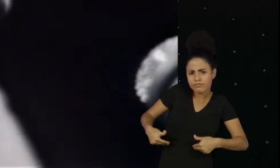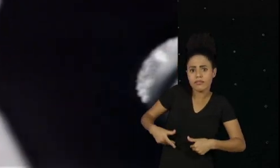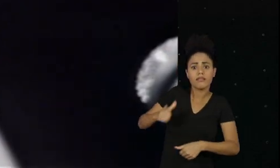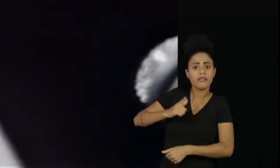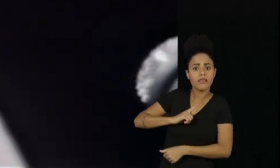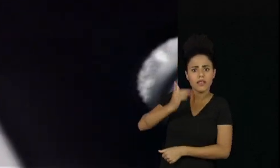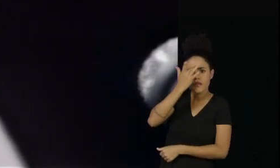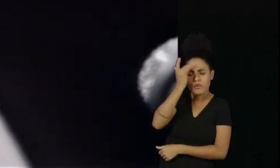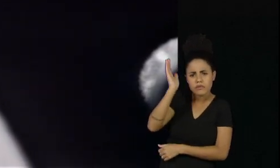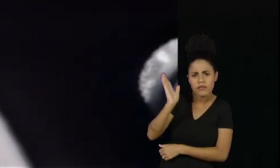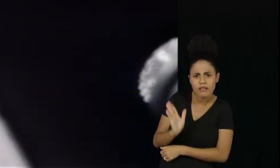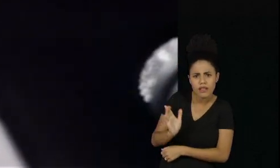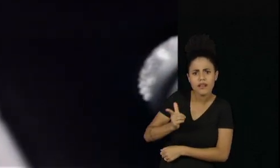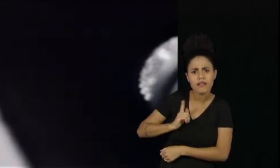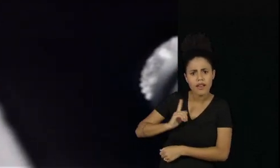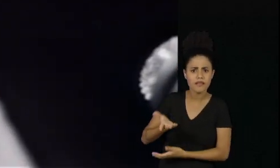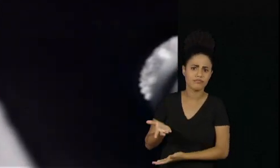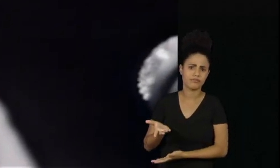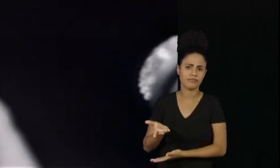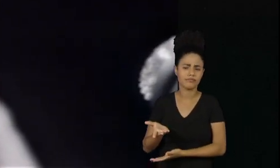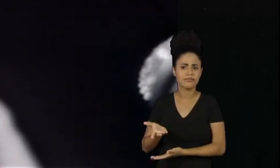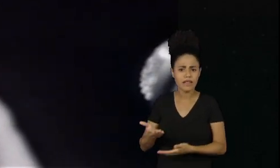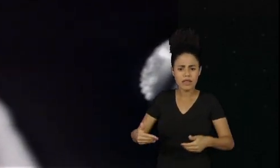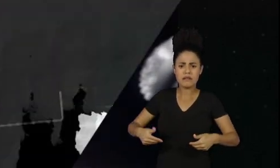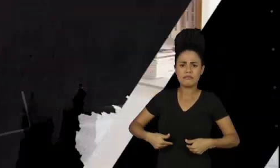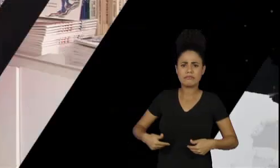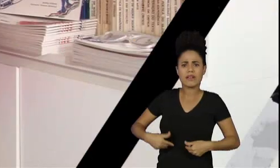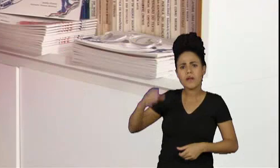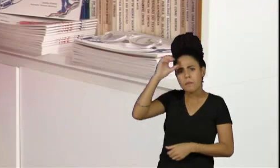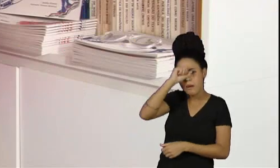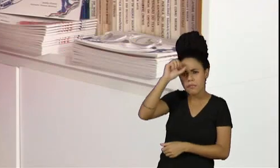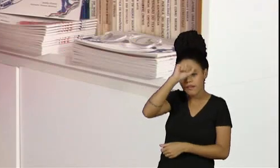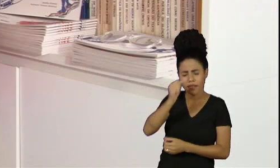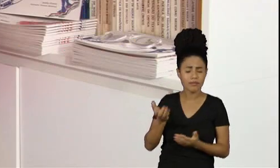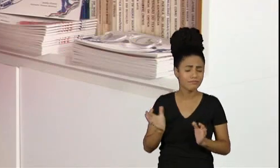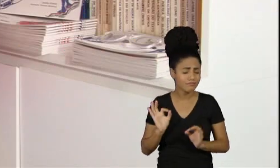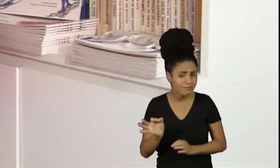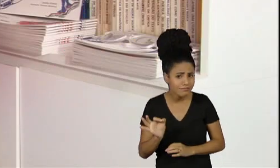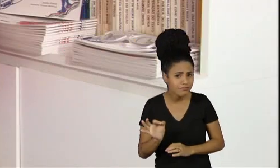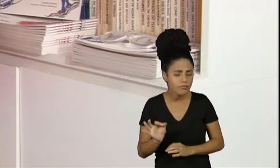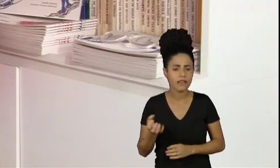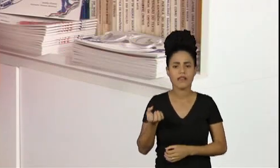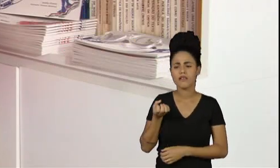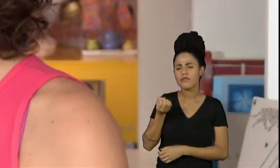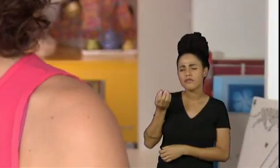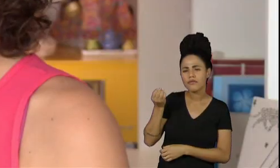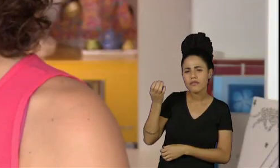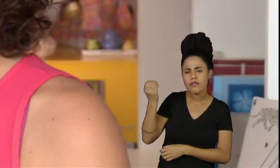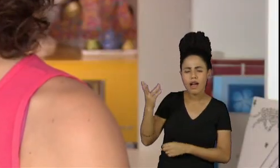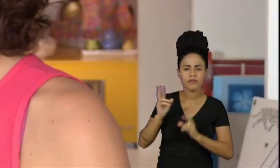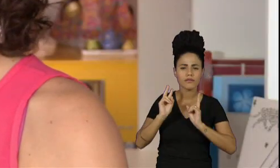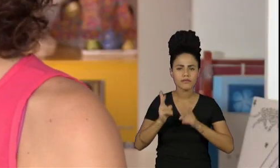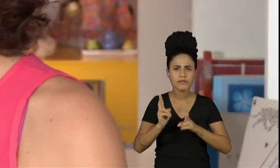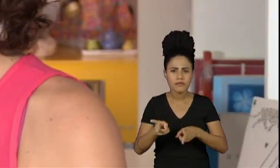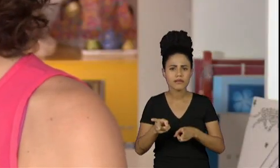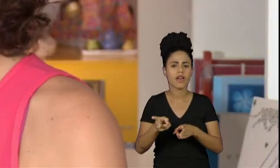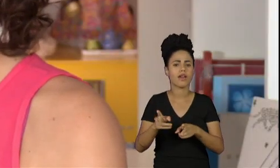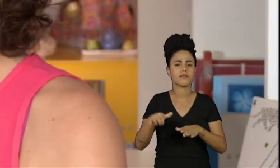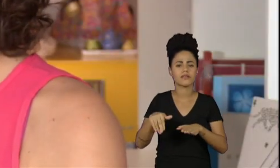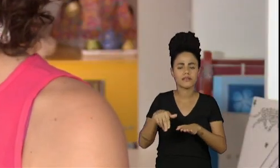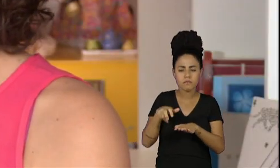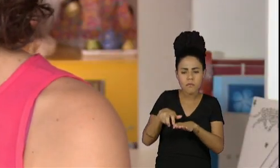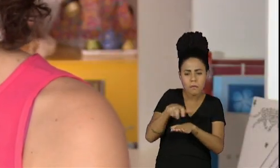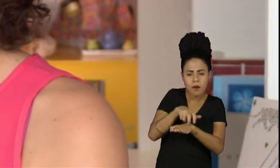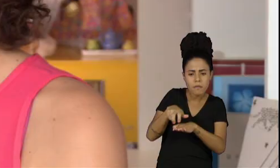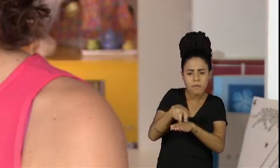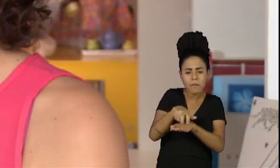Opa, tem que passar, né? Aprender, né? E que viaja, né, de carona, uma viagem que podia ter